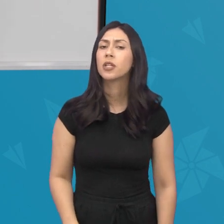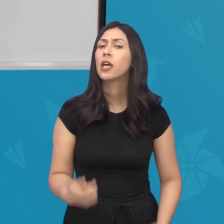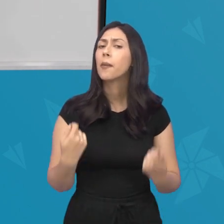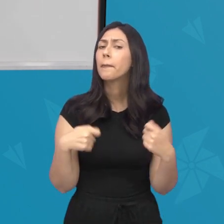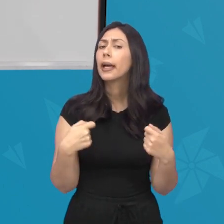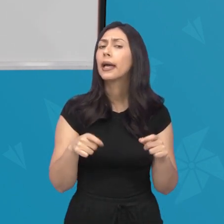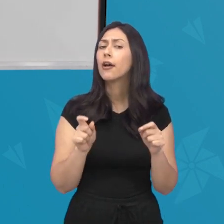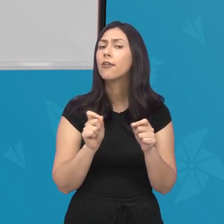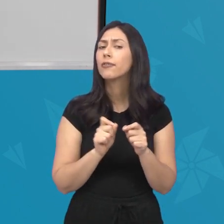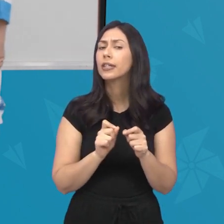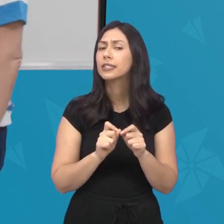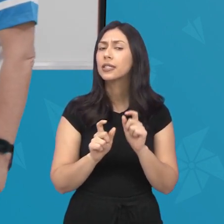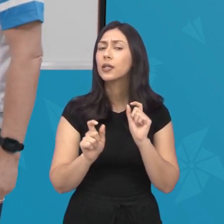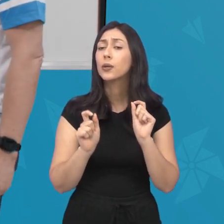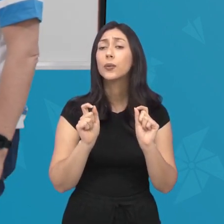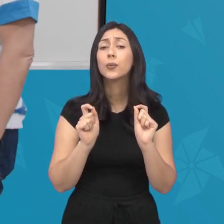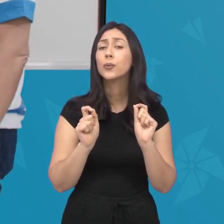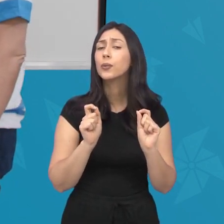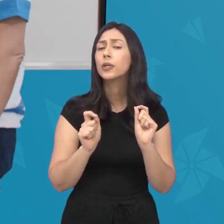precisa fazer para